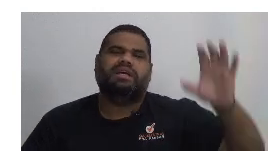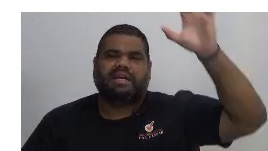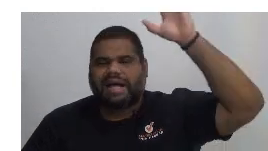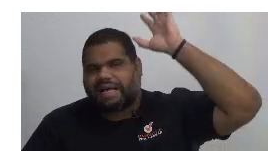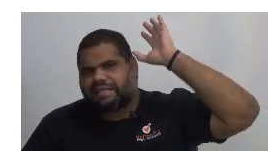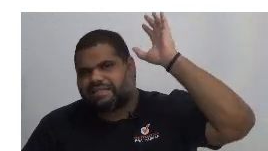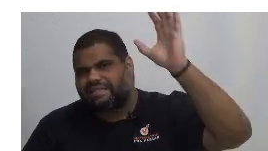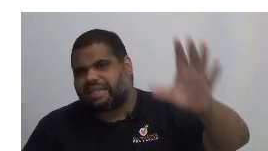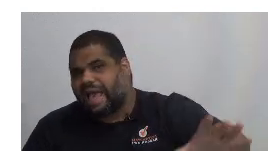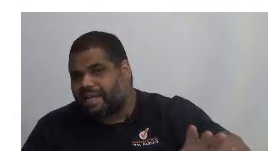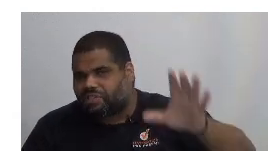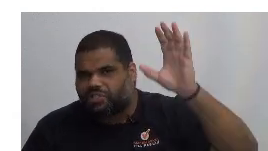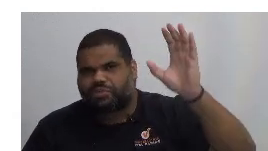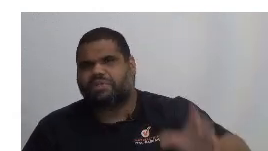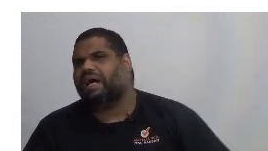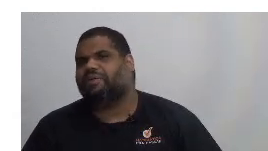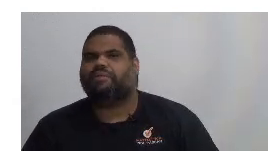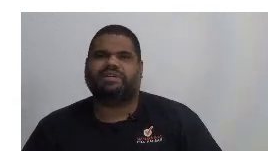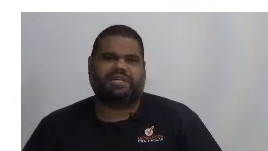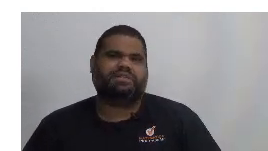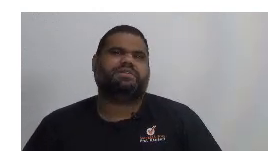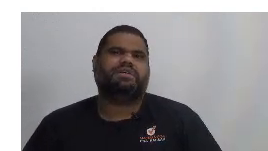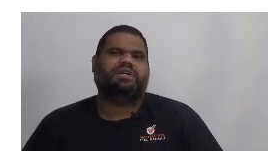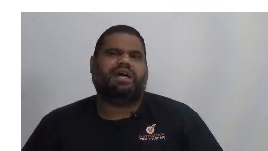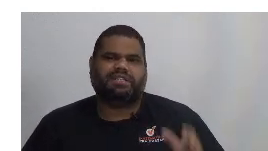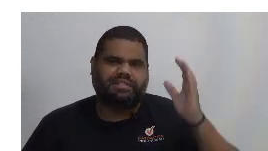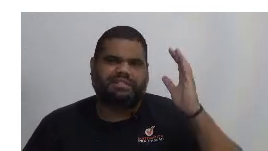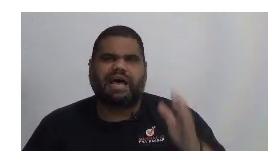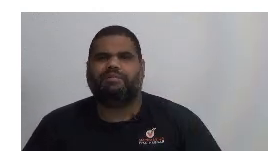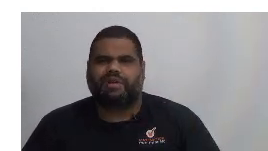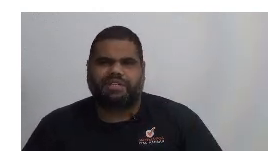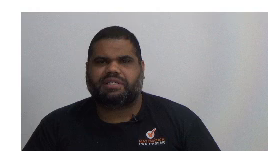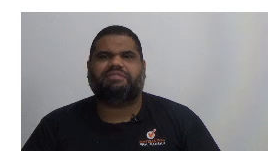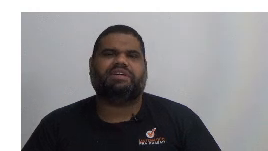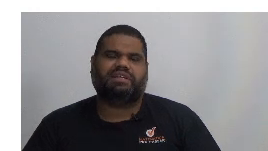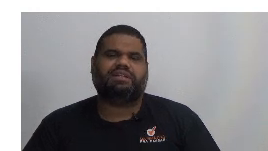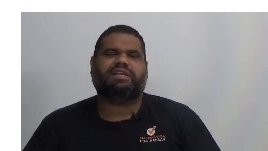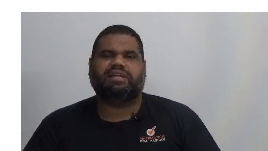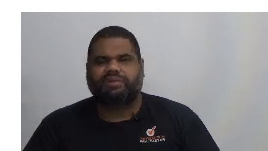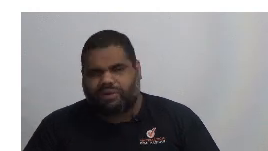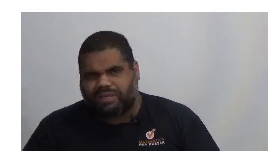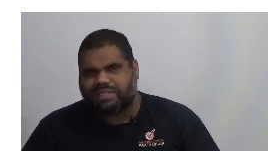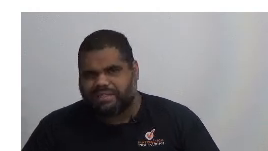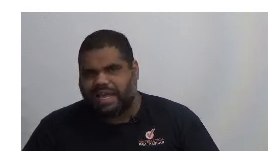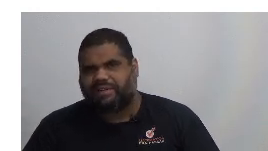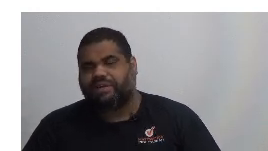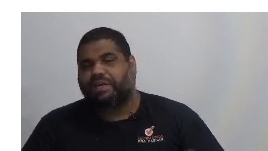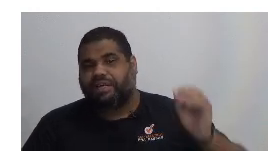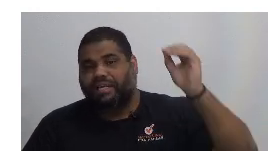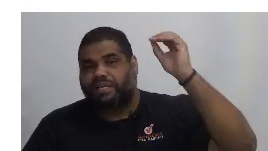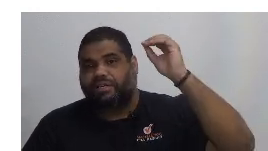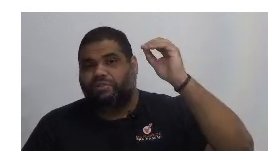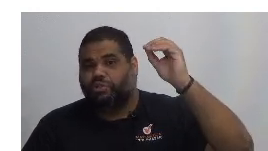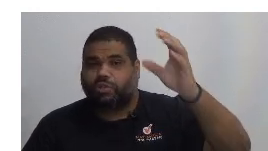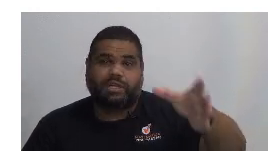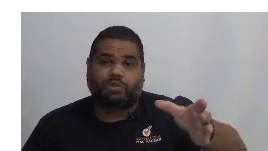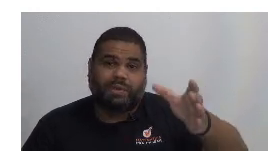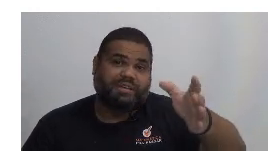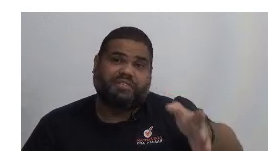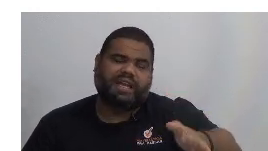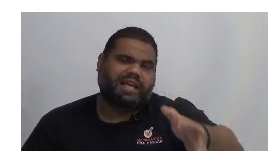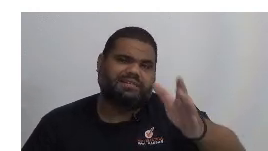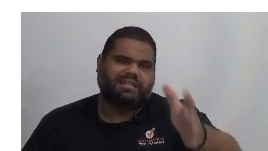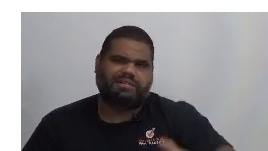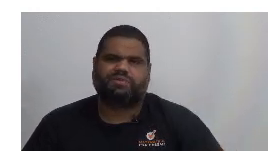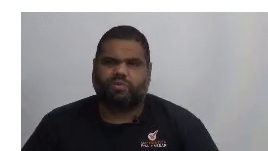concurso. Cara, 7 estudaram com a gente. A gente sabe o que a gente está falando. Aqui o negócio é sério. E nos tornamos